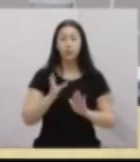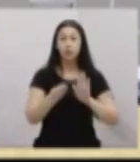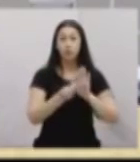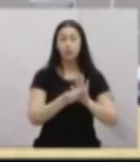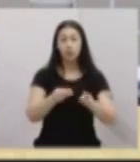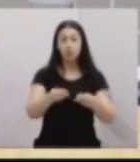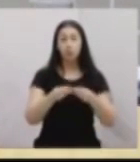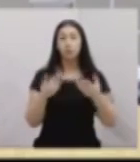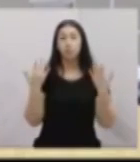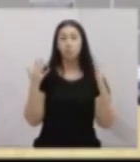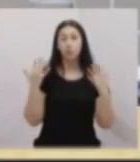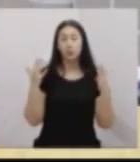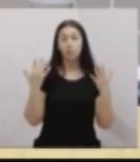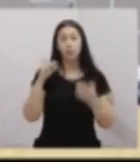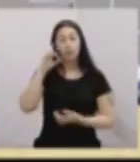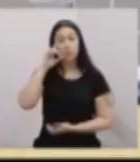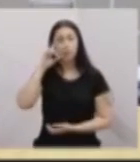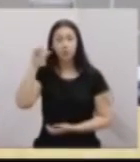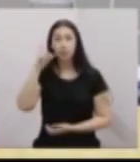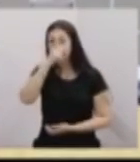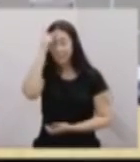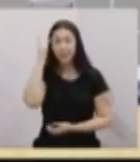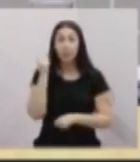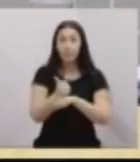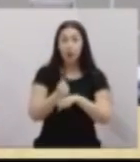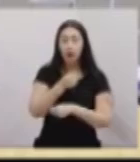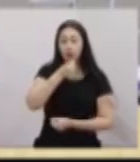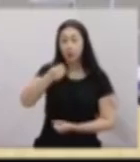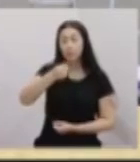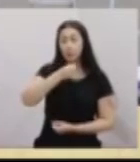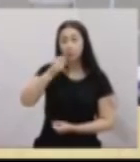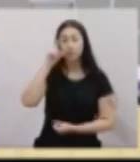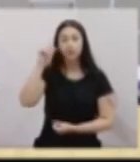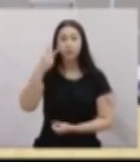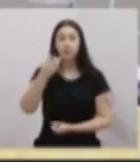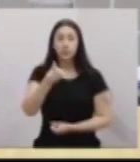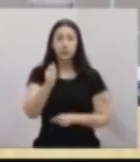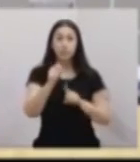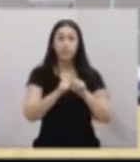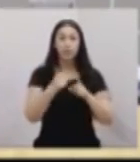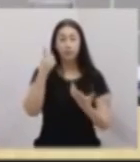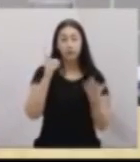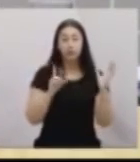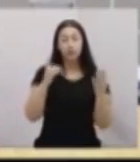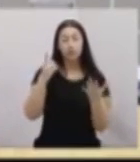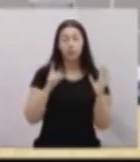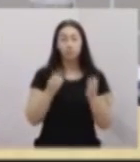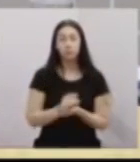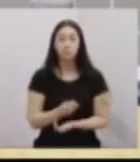moção congratulatória pelo Dia do Repórter, comemorado em 16 de fevereiro. Nessa oportunidade,